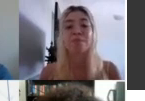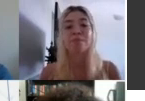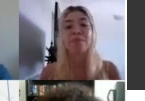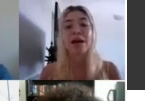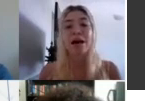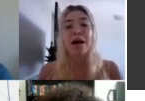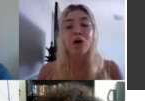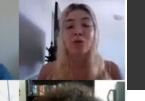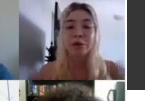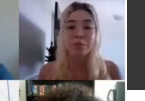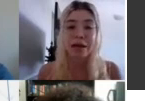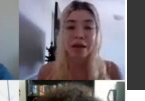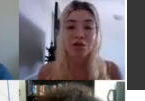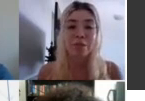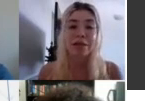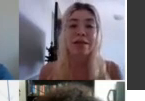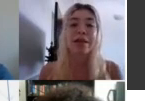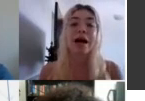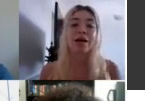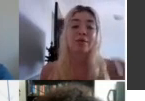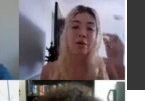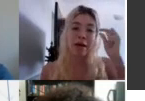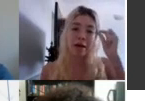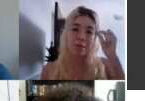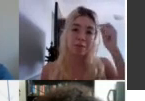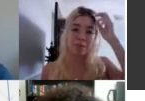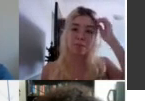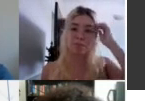PIBID, houve a possibilidade de apresentar